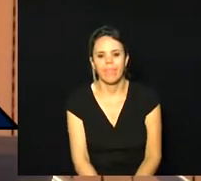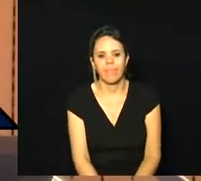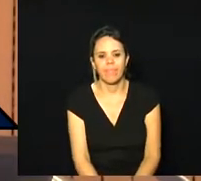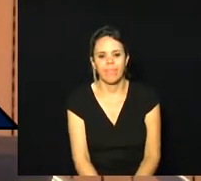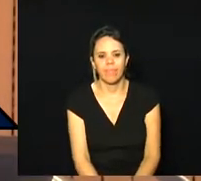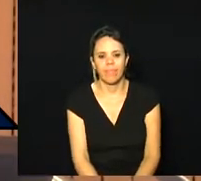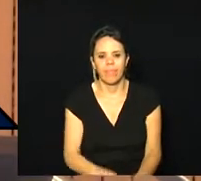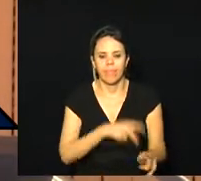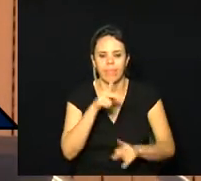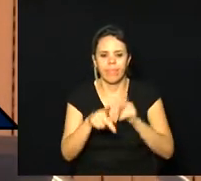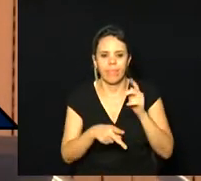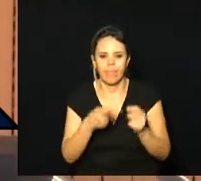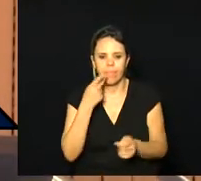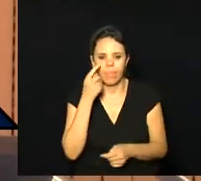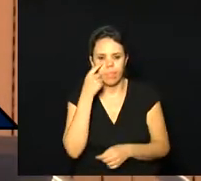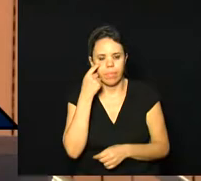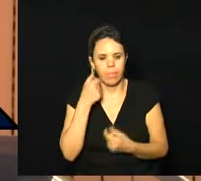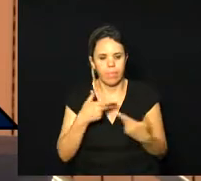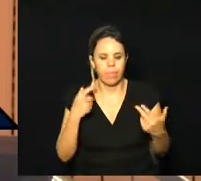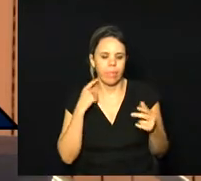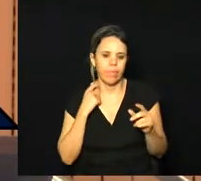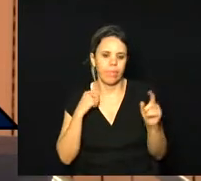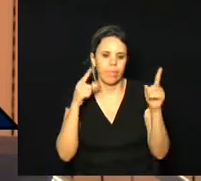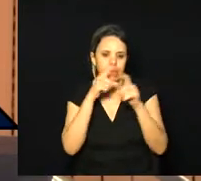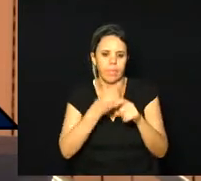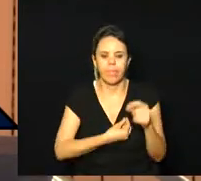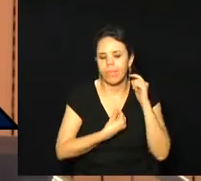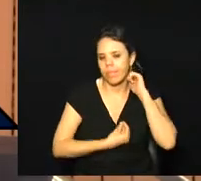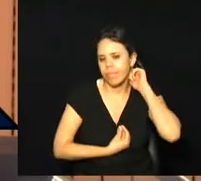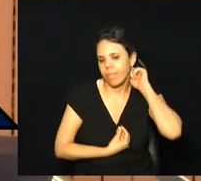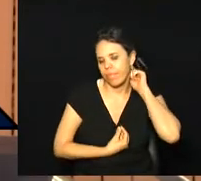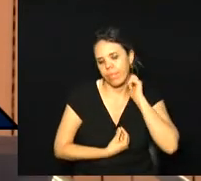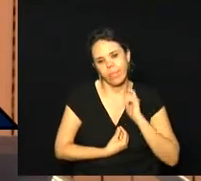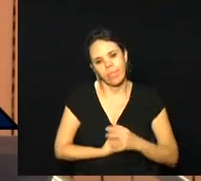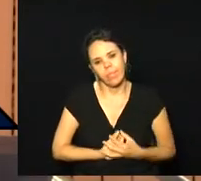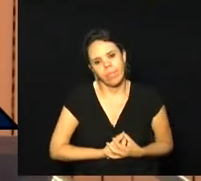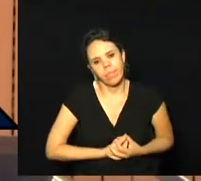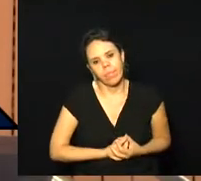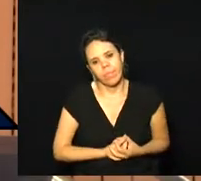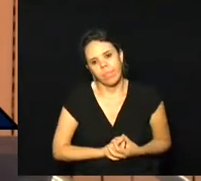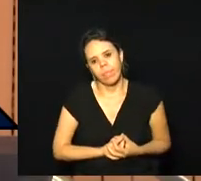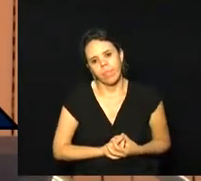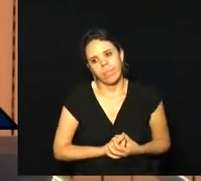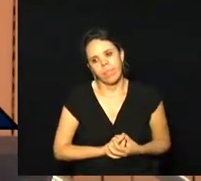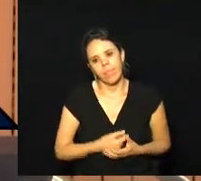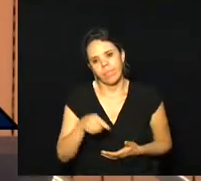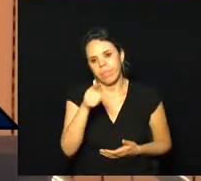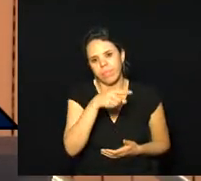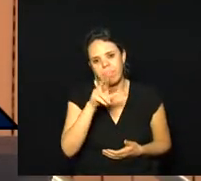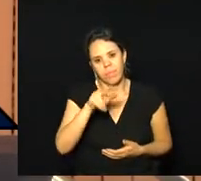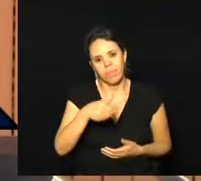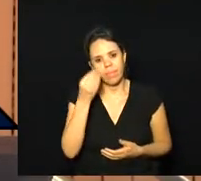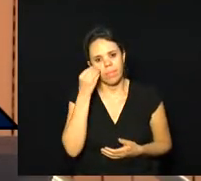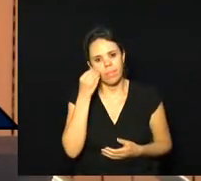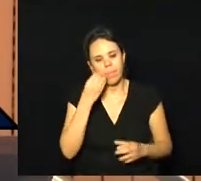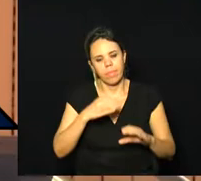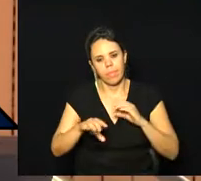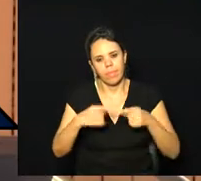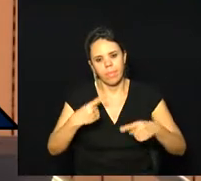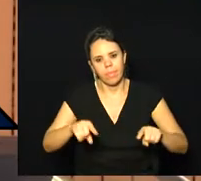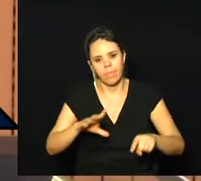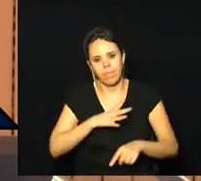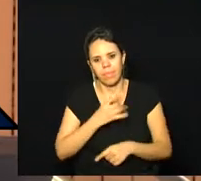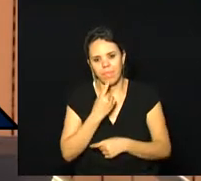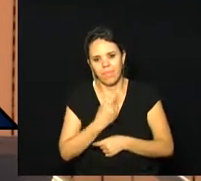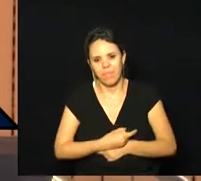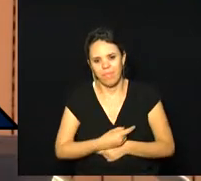Existem pessoas que dizem que tem muitas coisas difíceis na vida. É porque vocês nunca tentaram cantar o hino da cidade de Campinas,